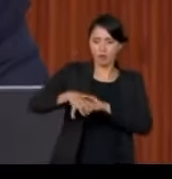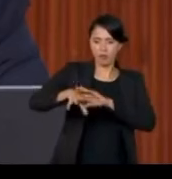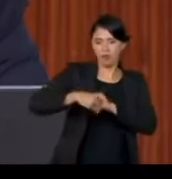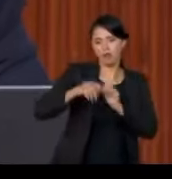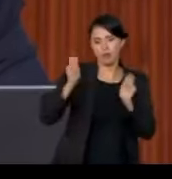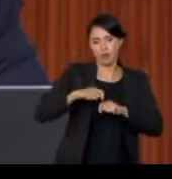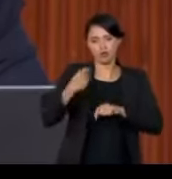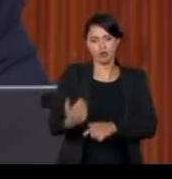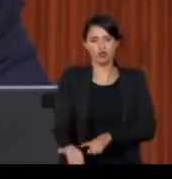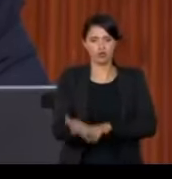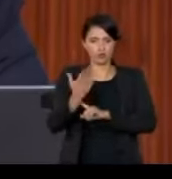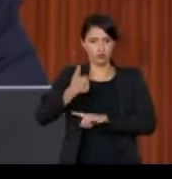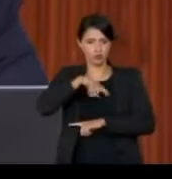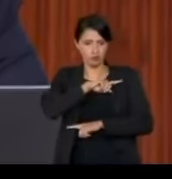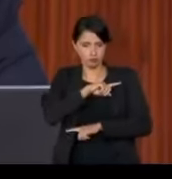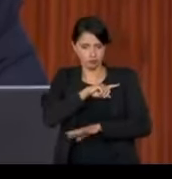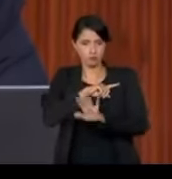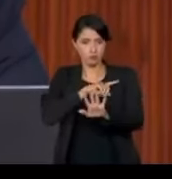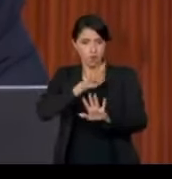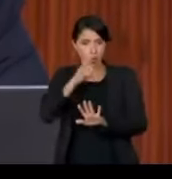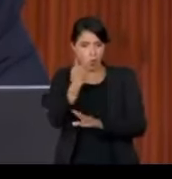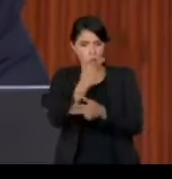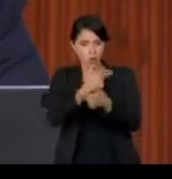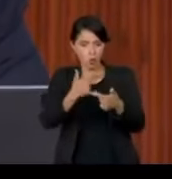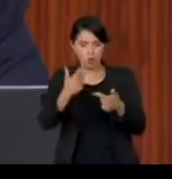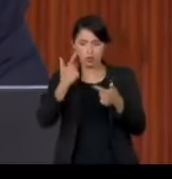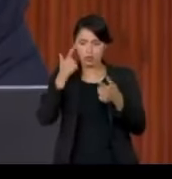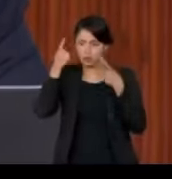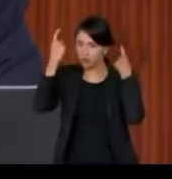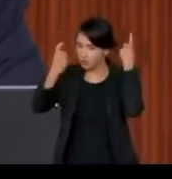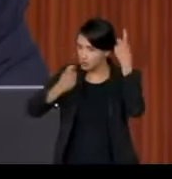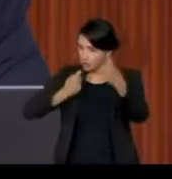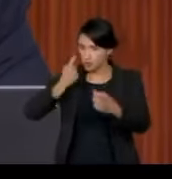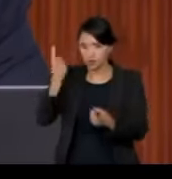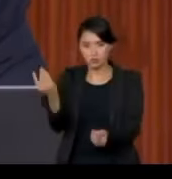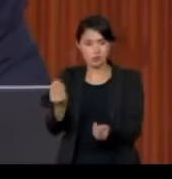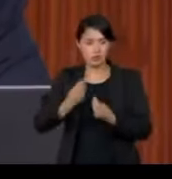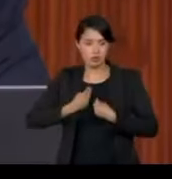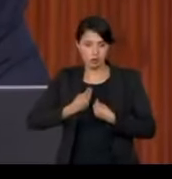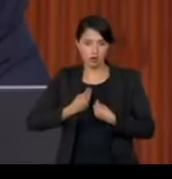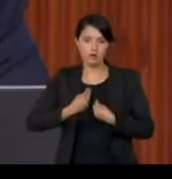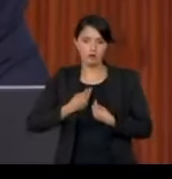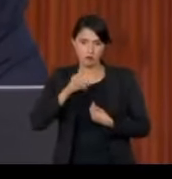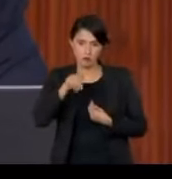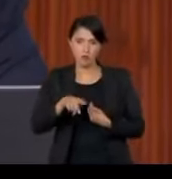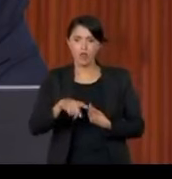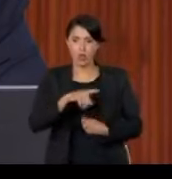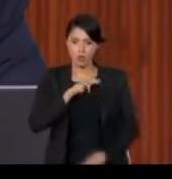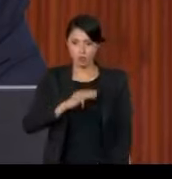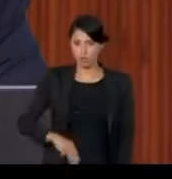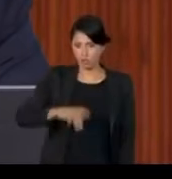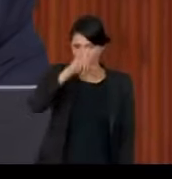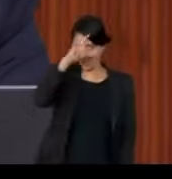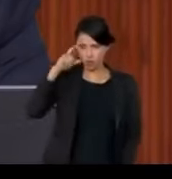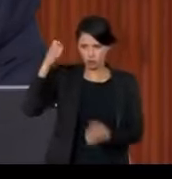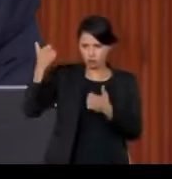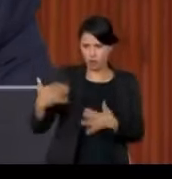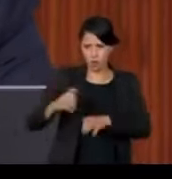nos ajudar. Uma coisa que nos preocupa muito é, e o ministro Lewandowski colocou isso com muita